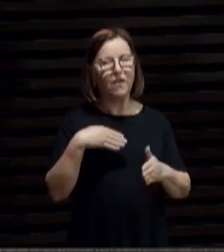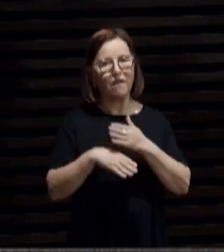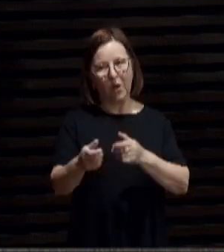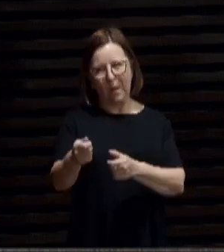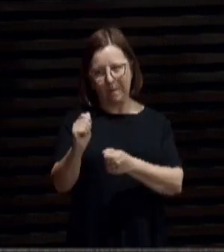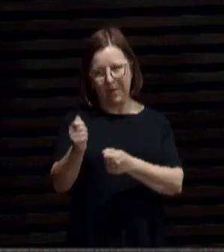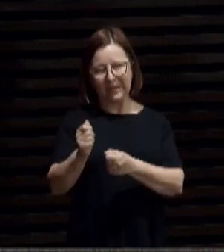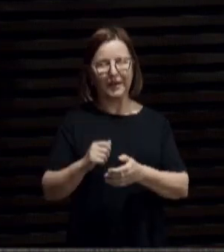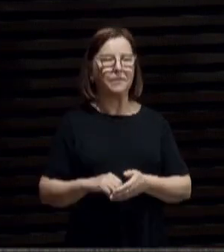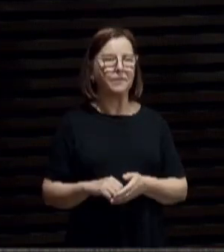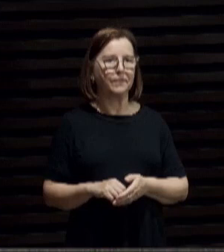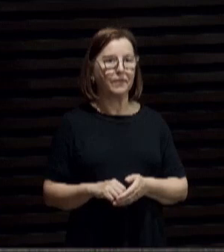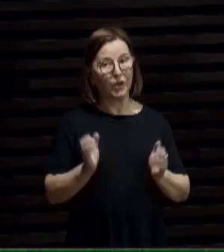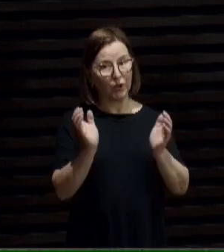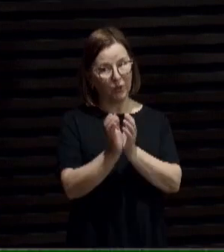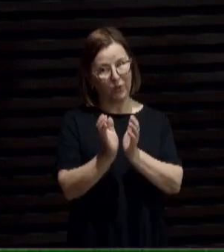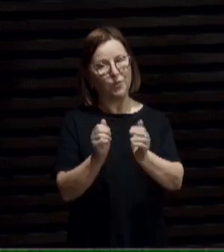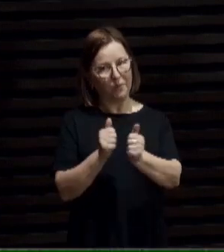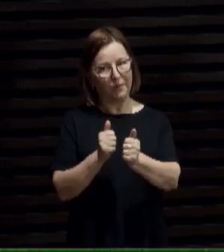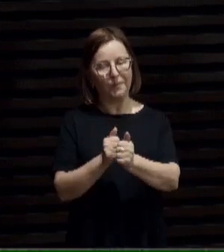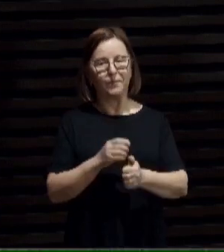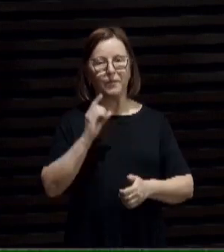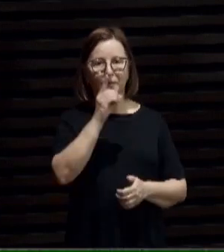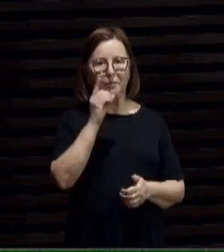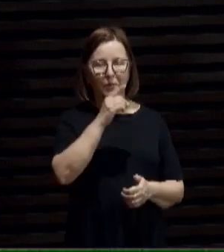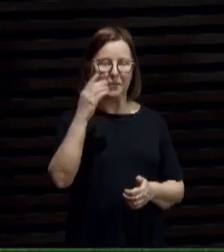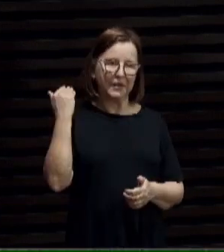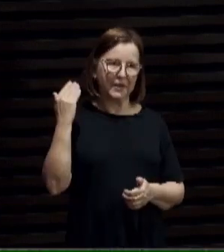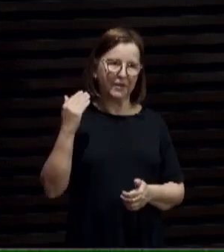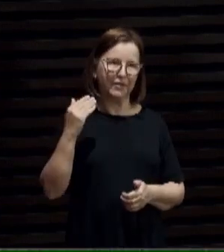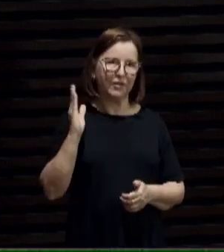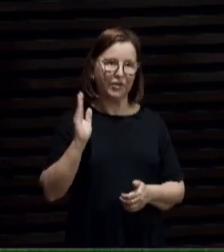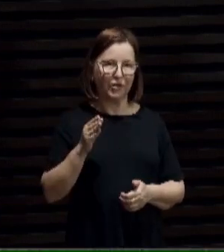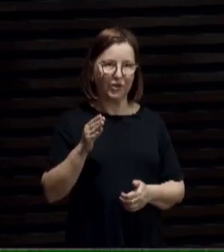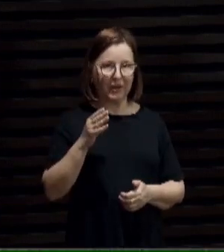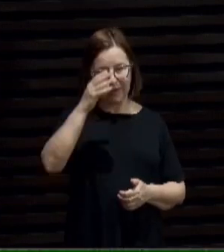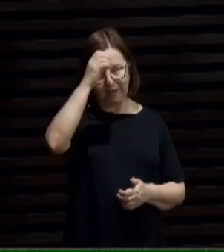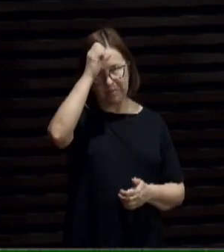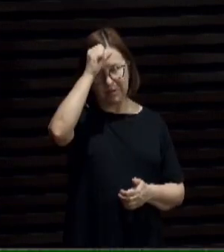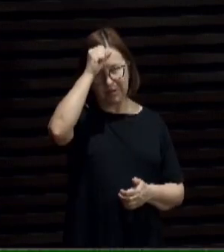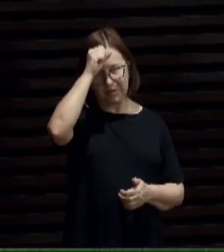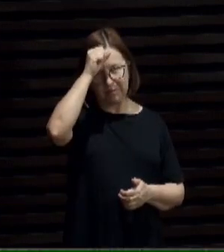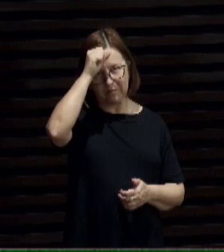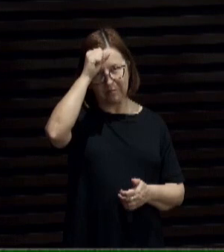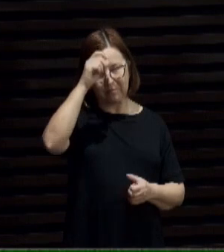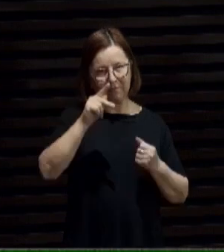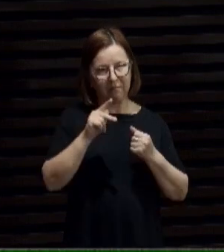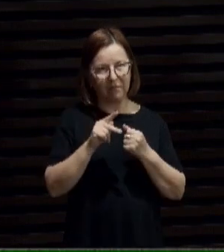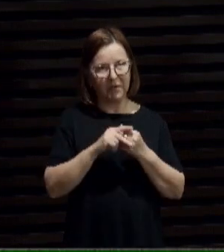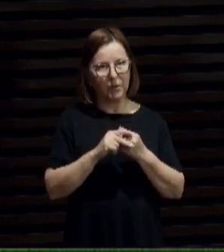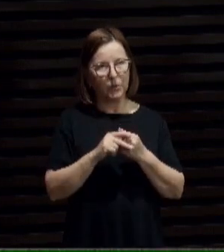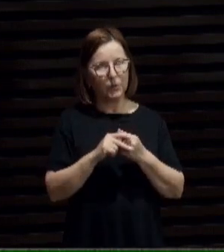arrastou uma turma grande. Domingo passado nós vimos aqui que ele pegou mais 6, eram